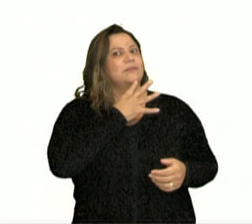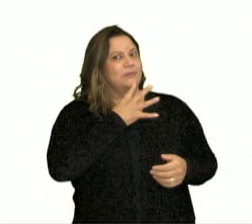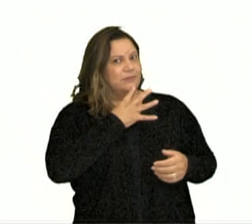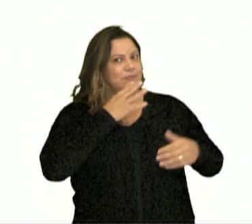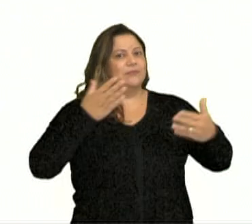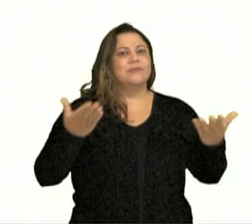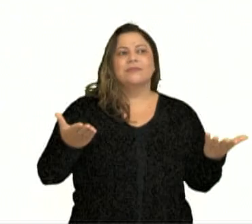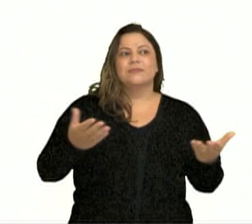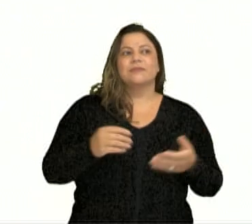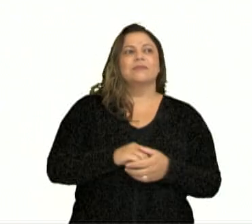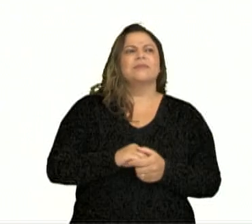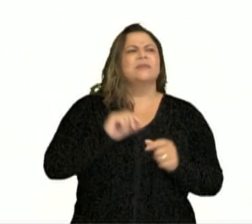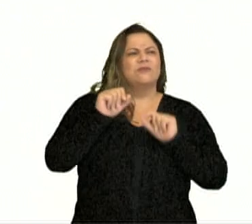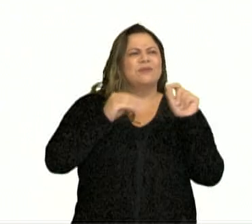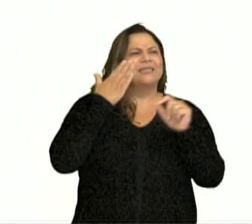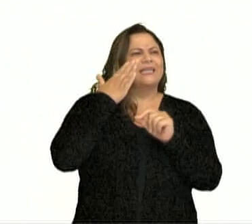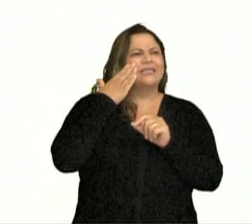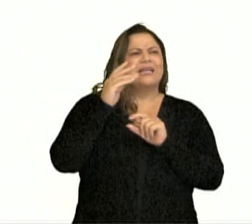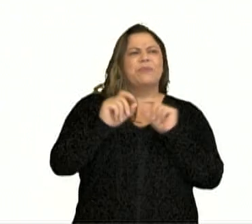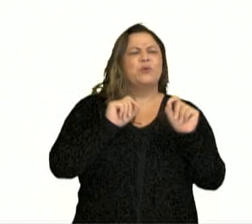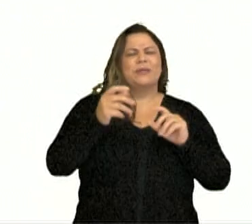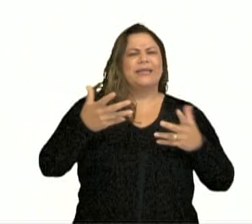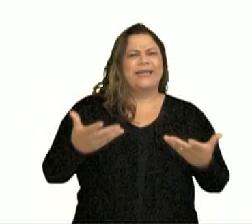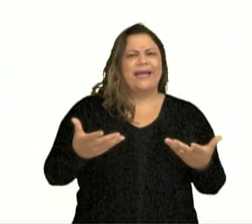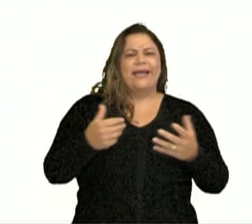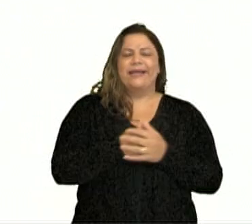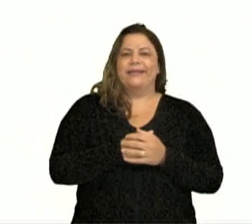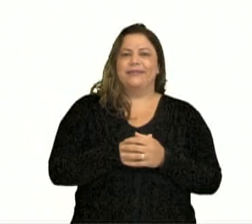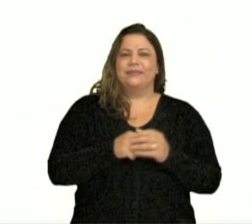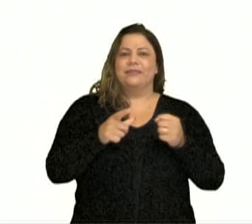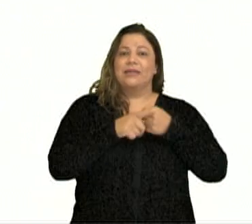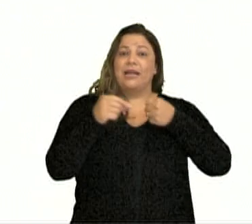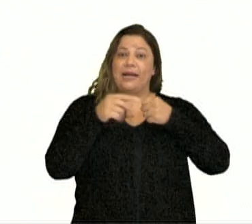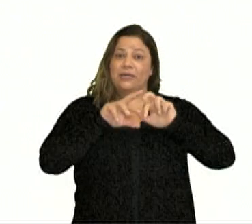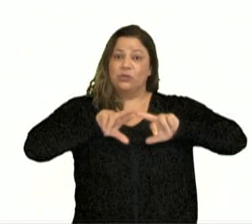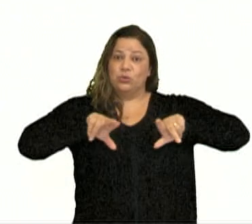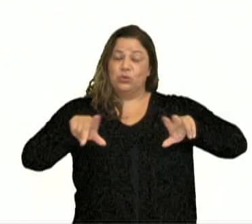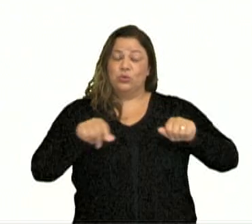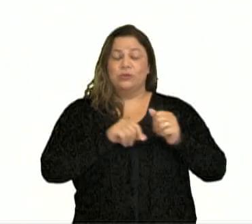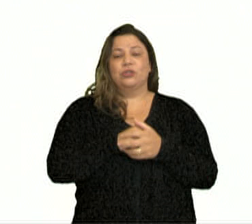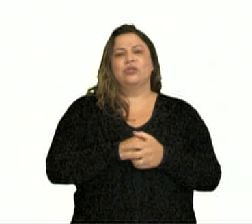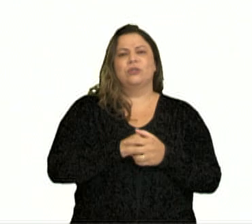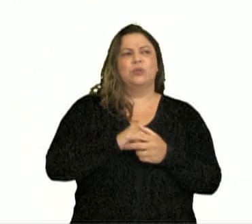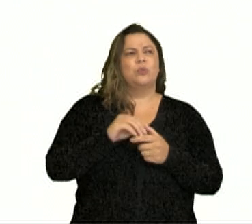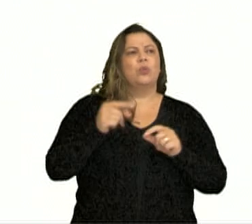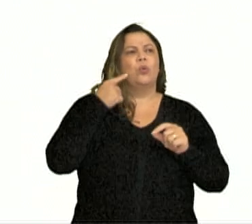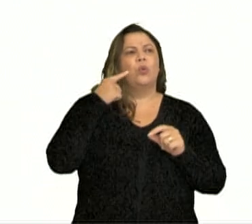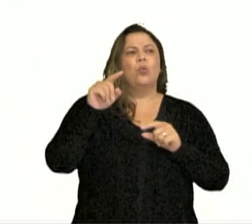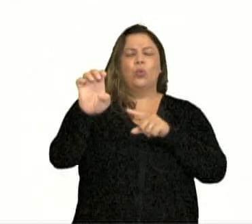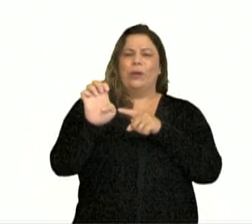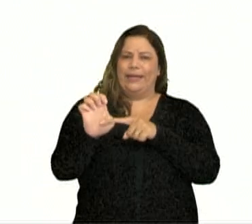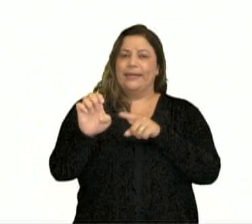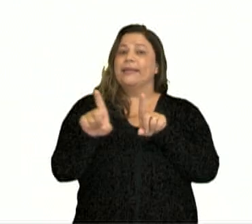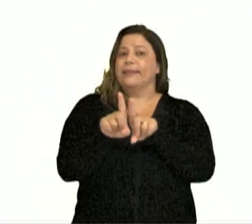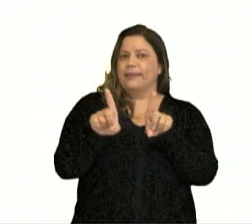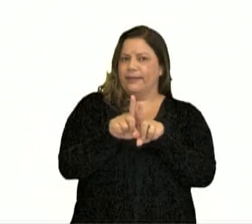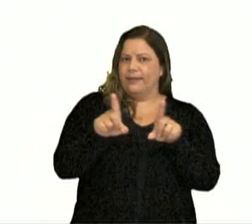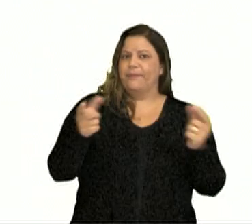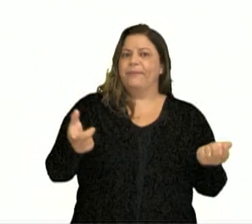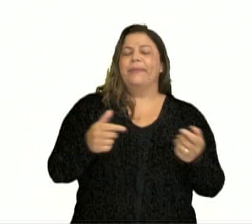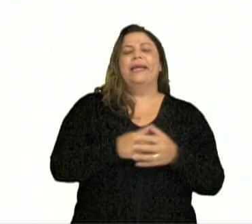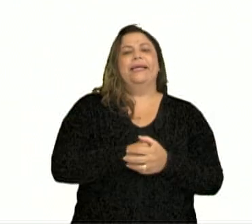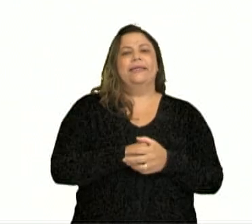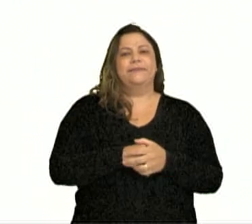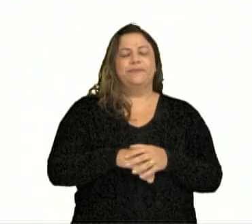O que é the? Você sabe o que é isso? Aquele artigo, o e a. O a também é um artigo. O and,